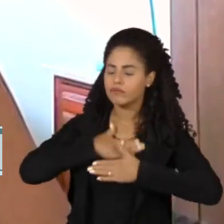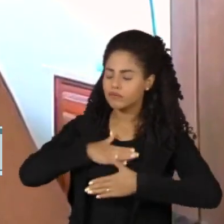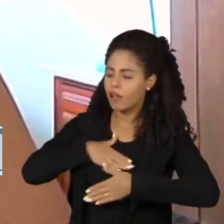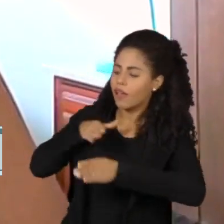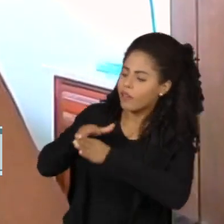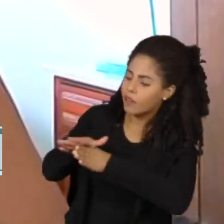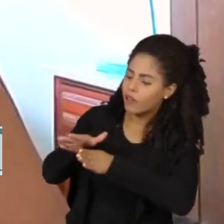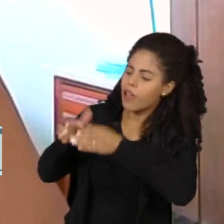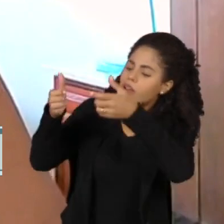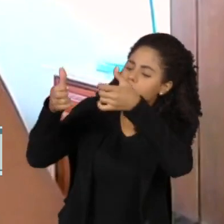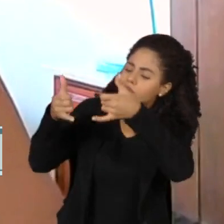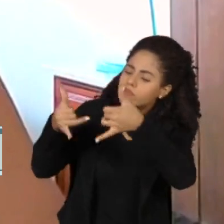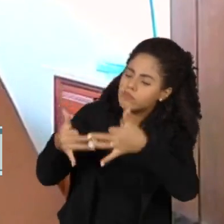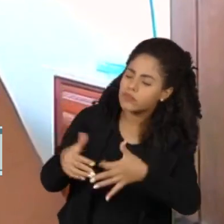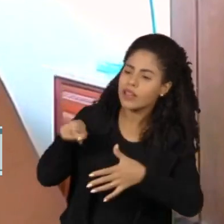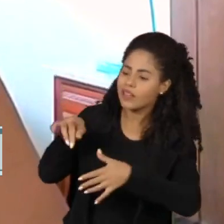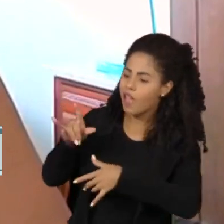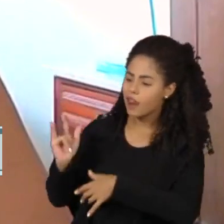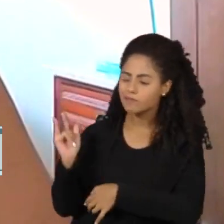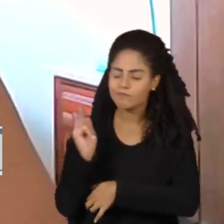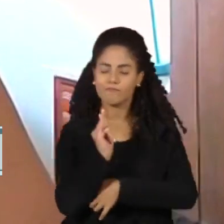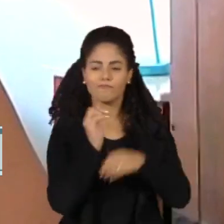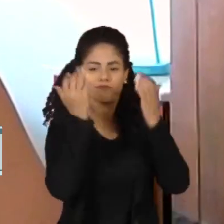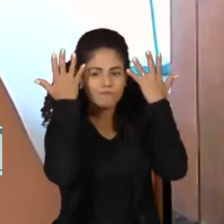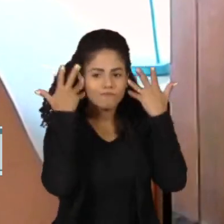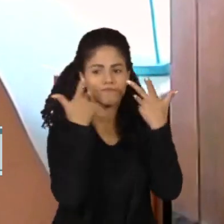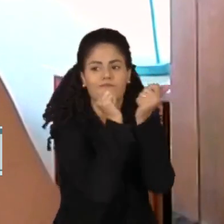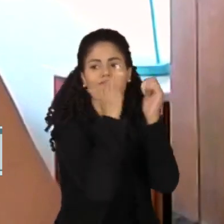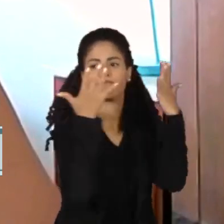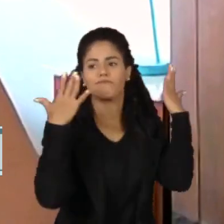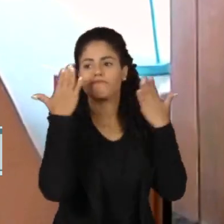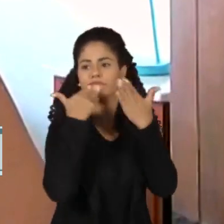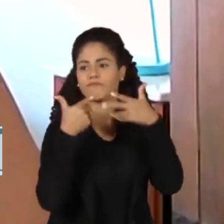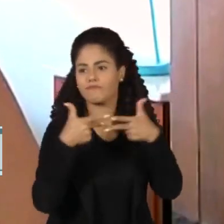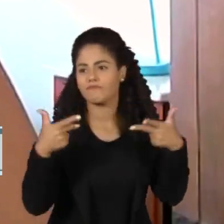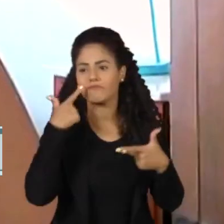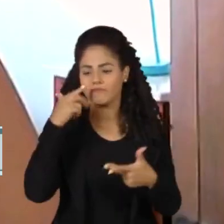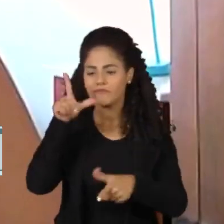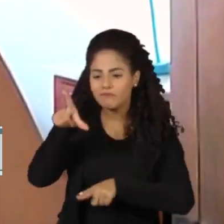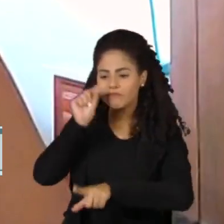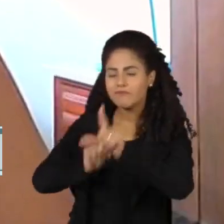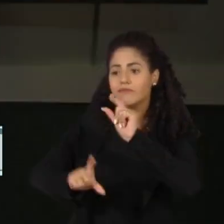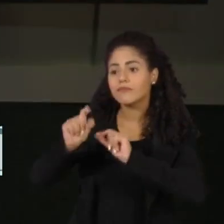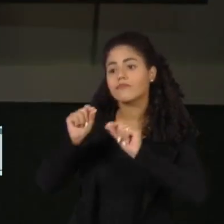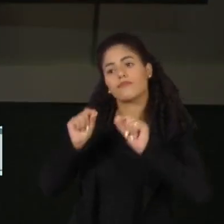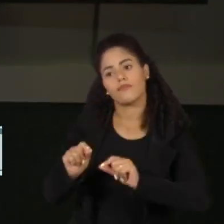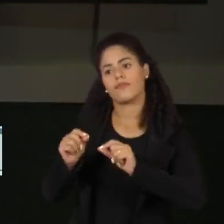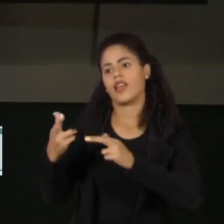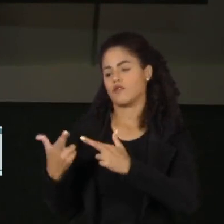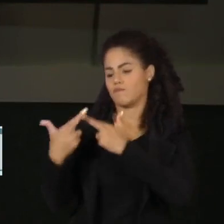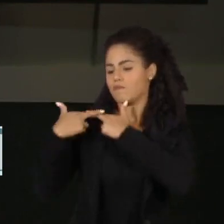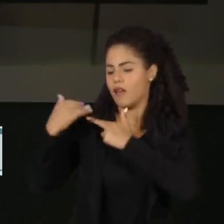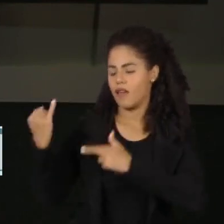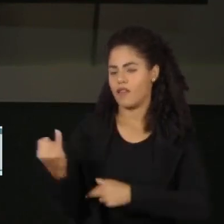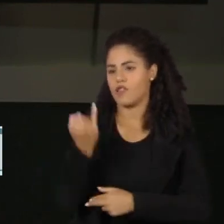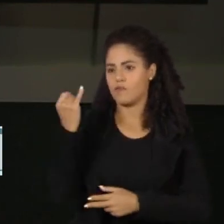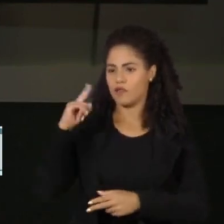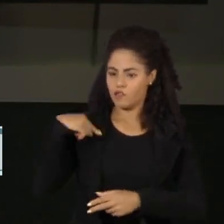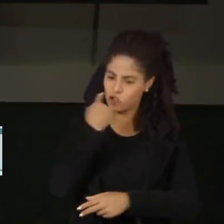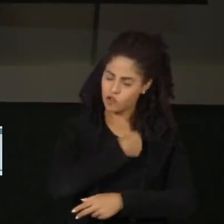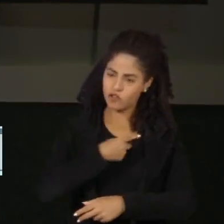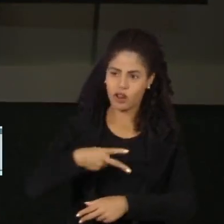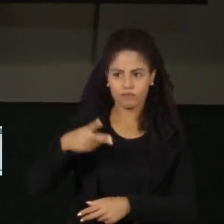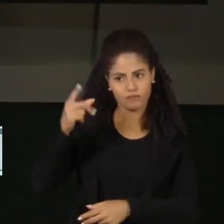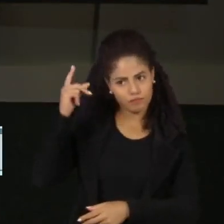fazendo com que ela ame a natureza, ame os alimentos e faça boas escolhas, é um dever de quem já está nesse planeta há um pouco